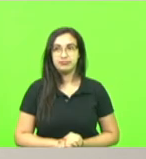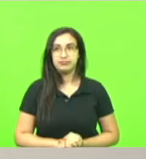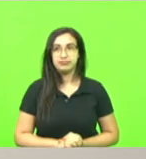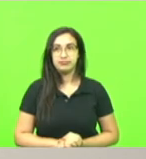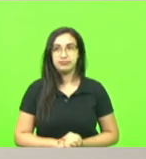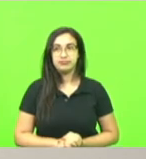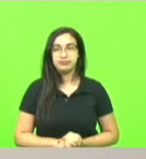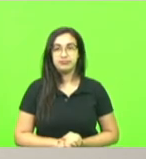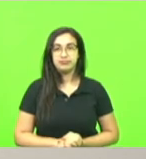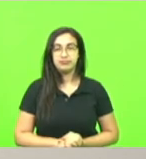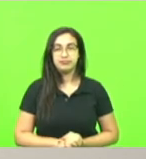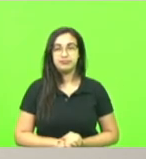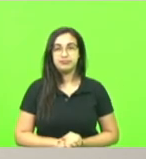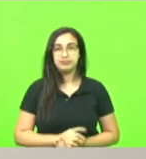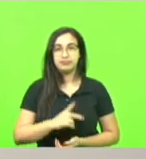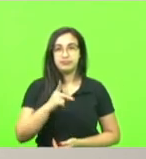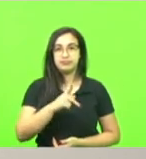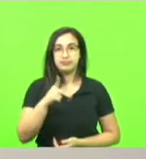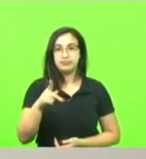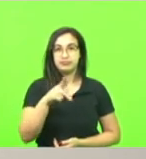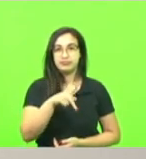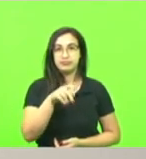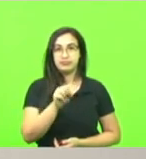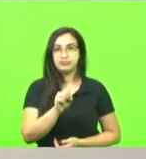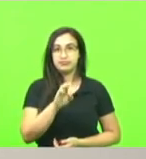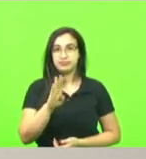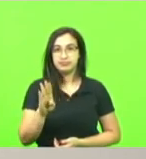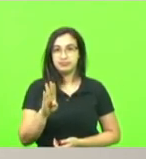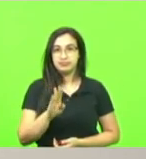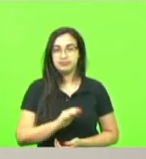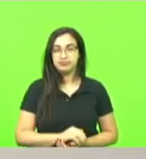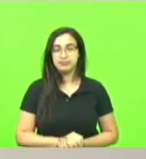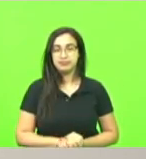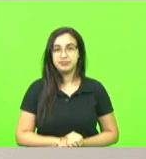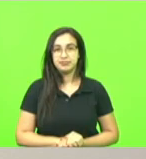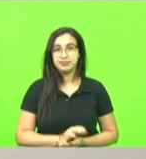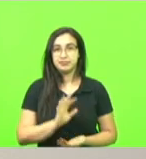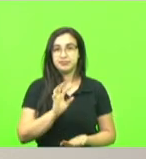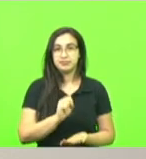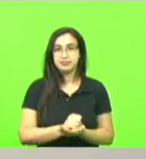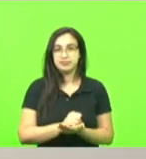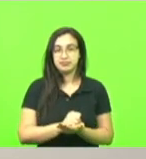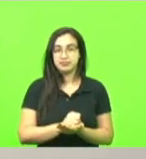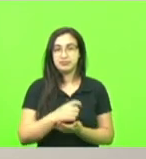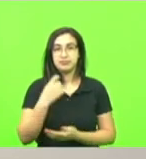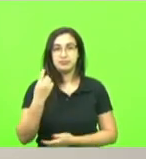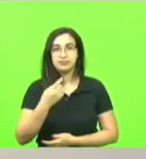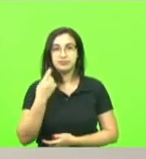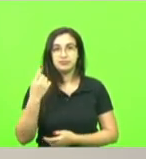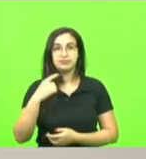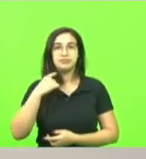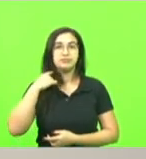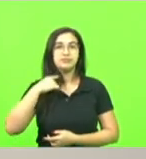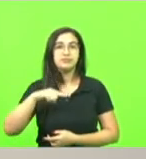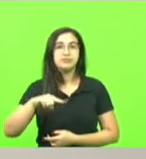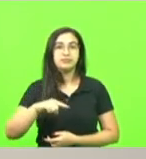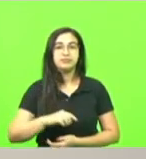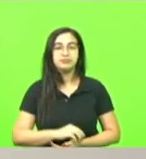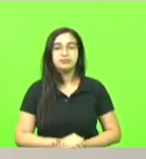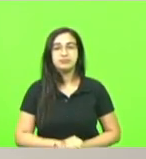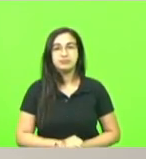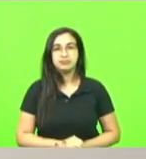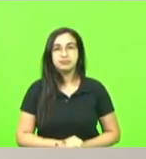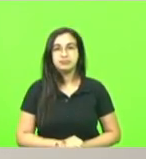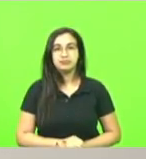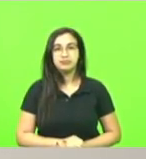Próximo bloco, bloco PP, PSB. Está escrito aqui, deputado Silvio Drevik. Vossa Excelência